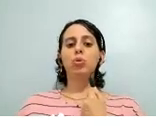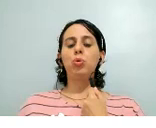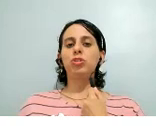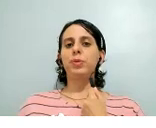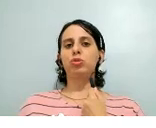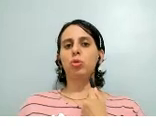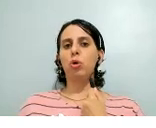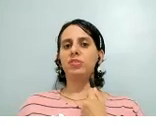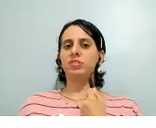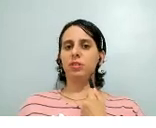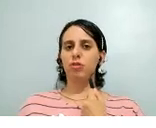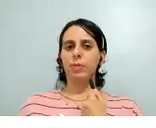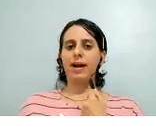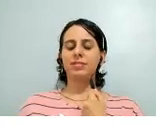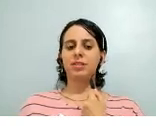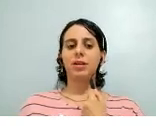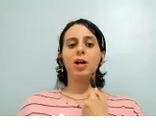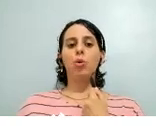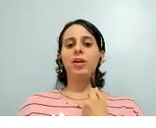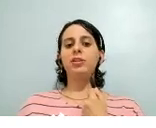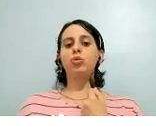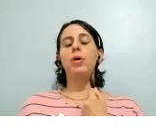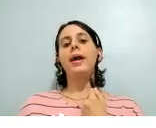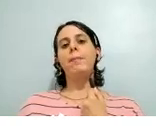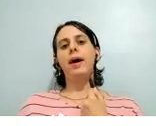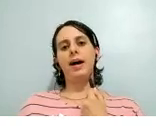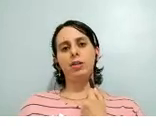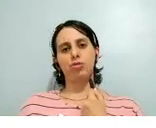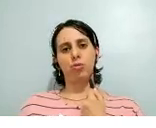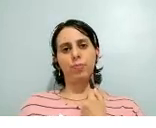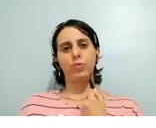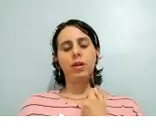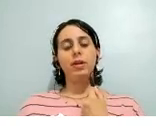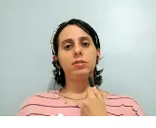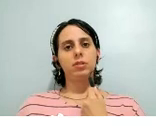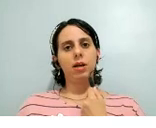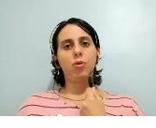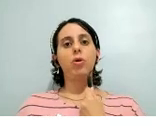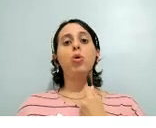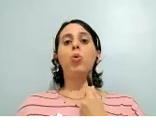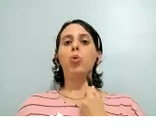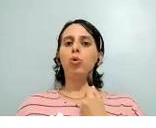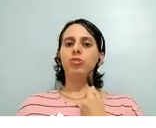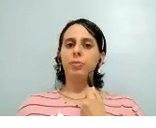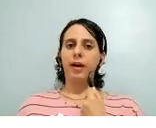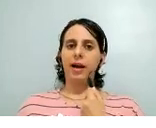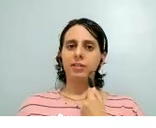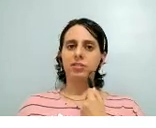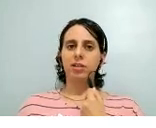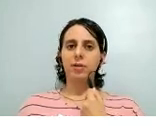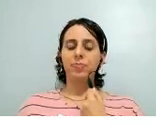as 2 pessoas estão de máscara, o risco é baixo. Então,